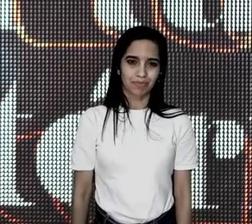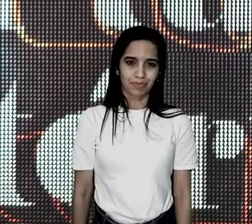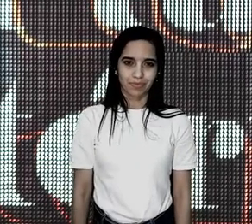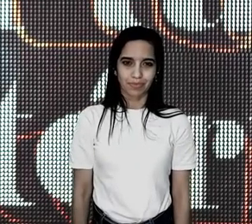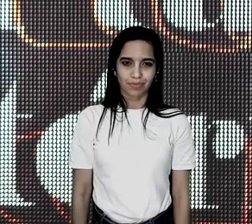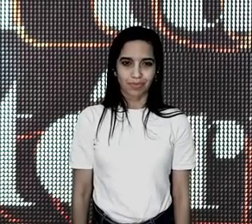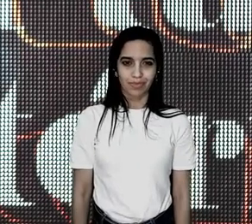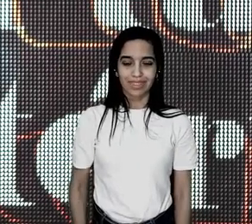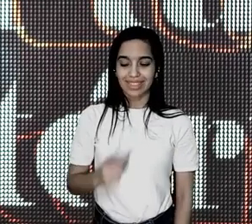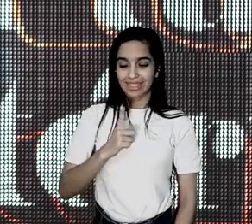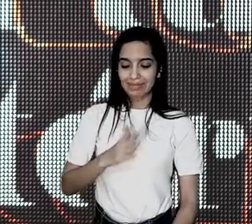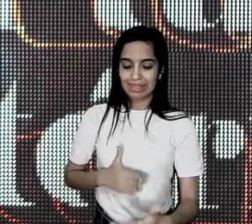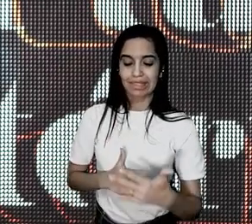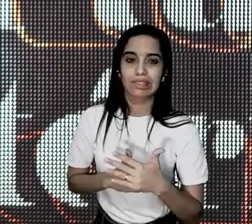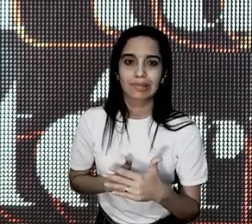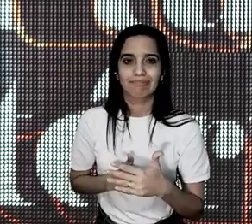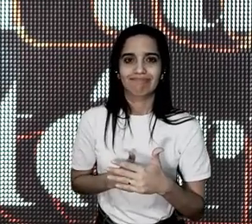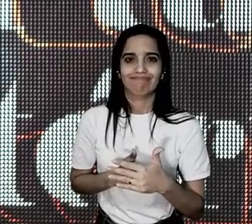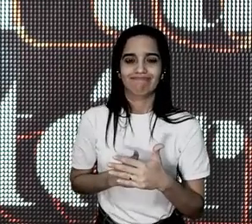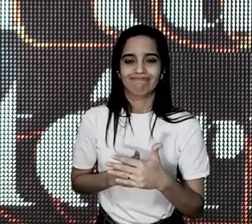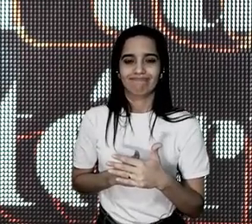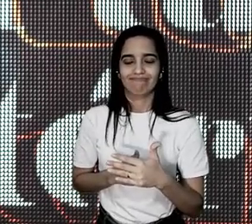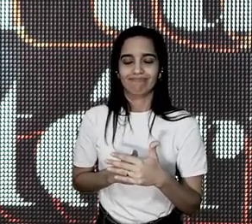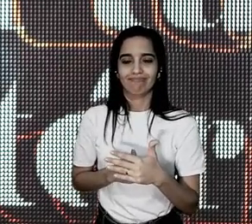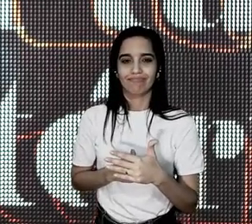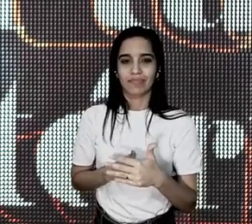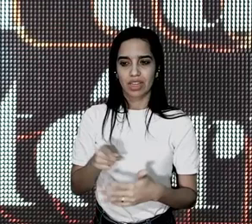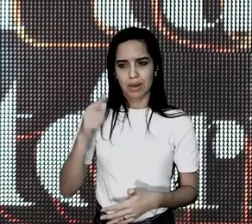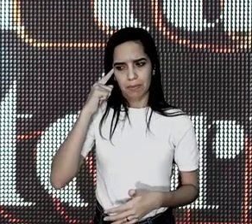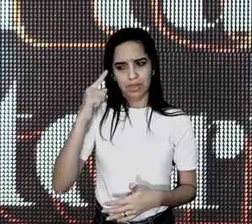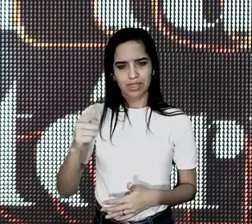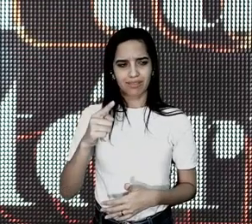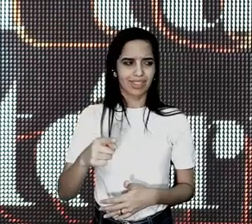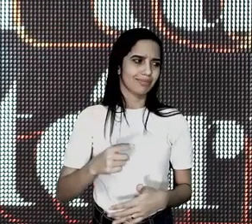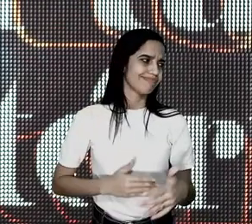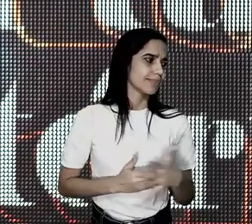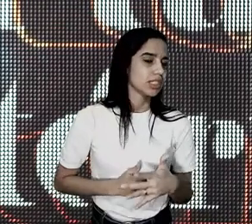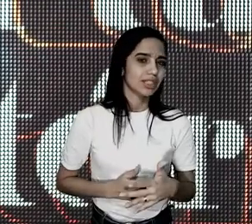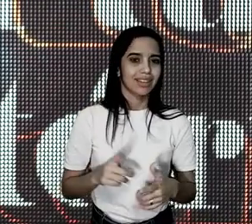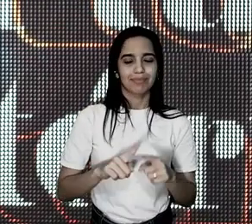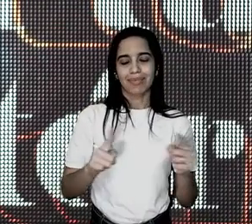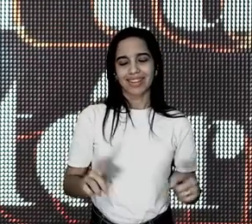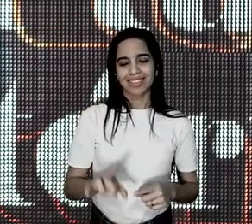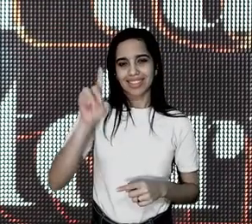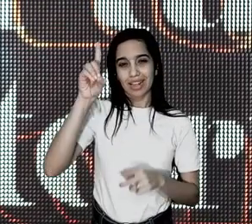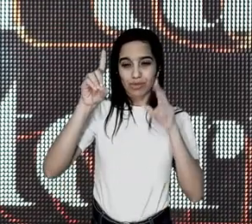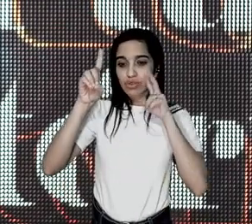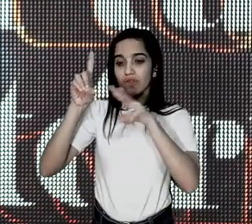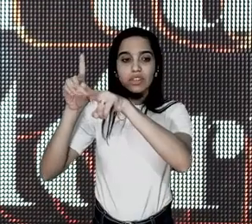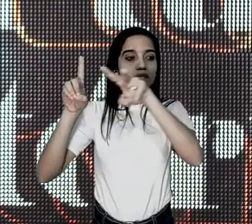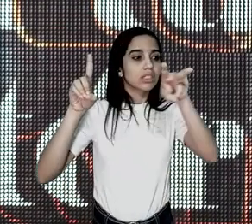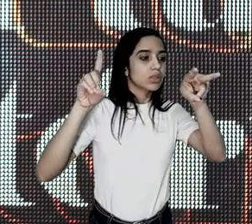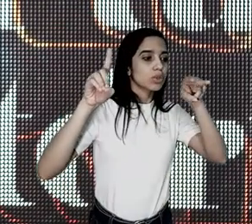que teve um empecilho no meio do caminho. Para ele era um empecilho, mas Deus, que via todo